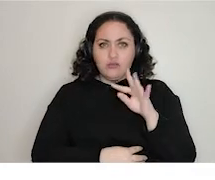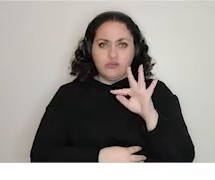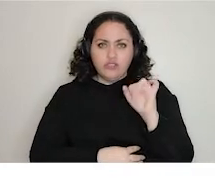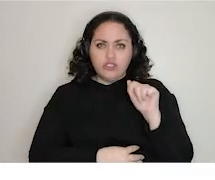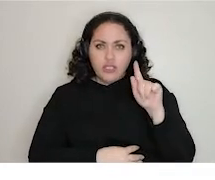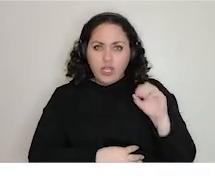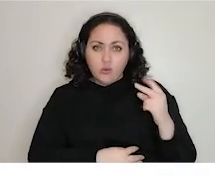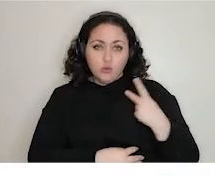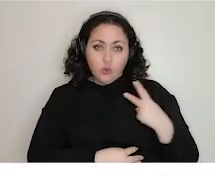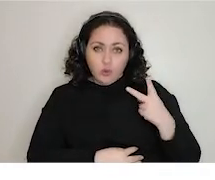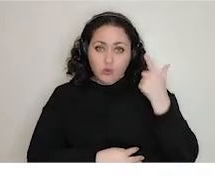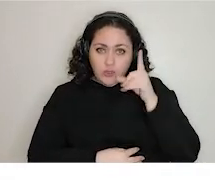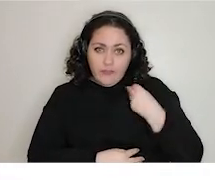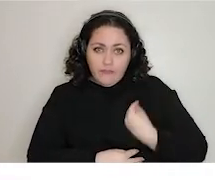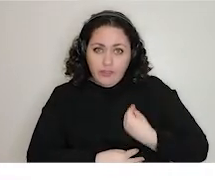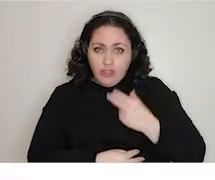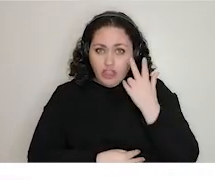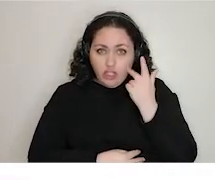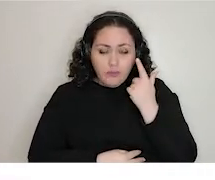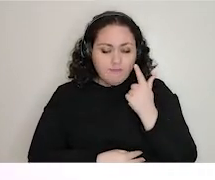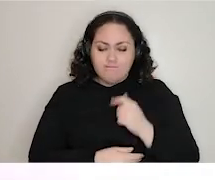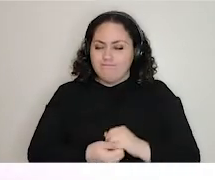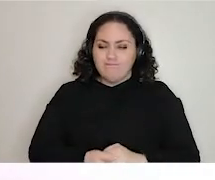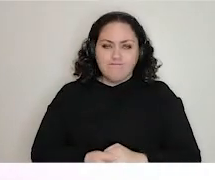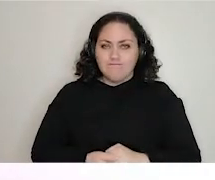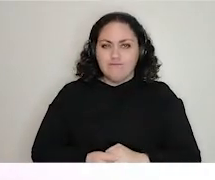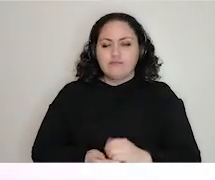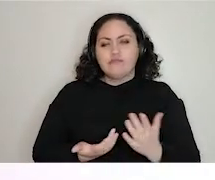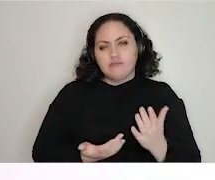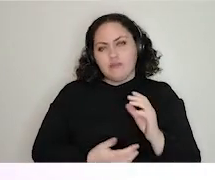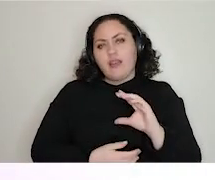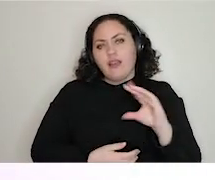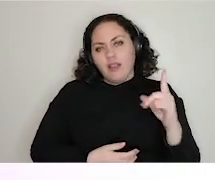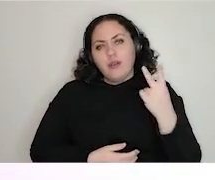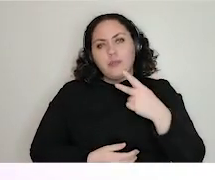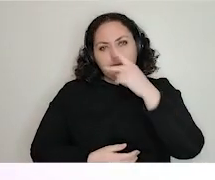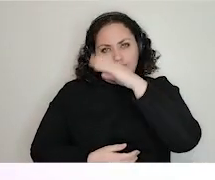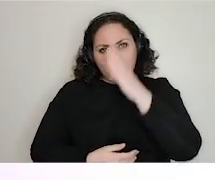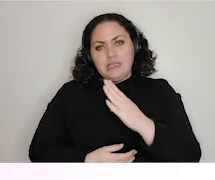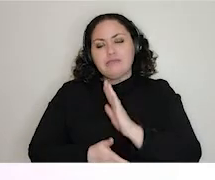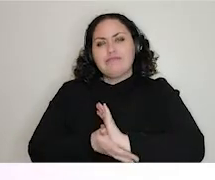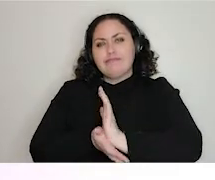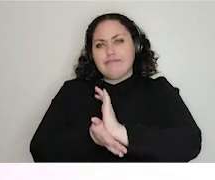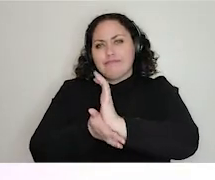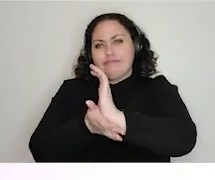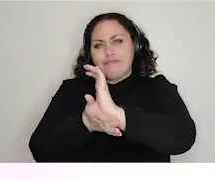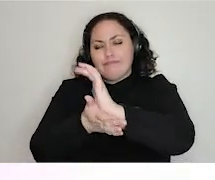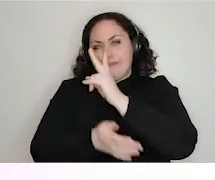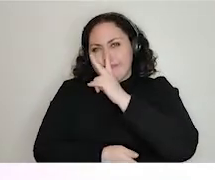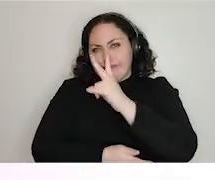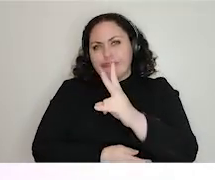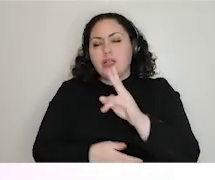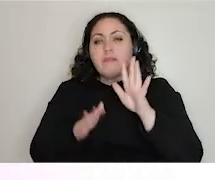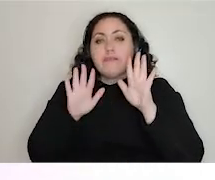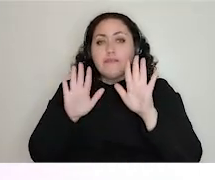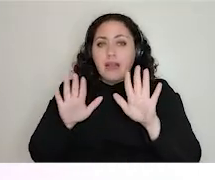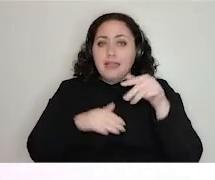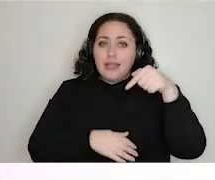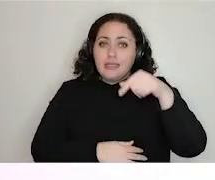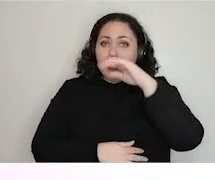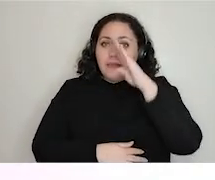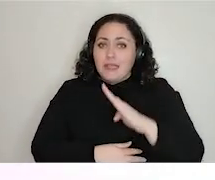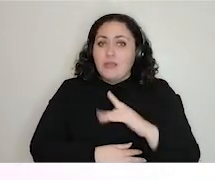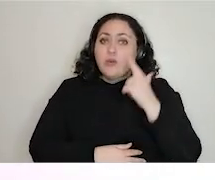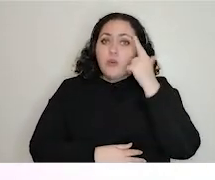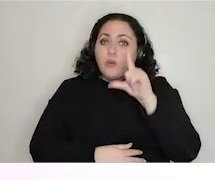eu ou o Thiago, a gente não conseguiria existir de maneira tranquila. Claro, o Brasil acaba sendo um país que assassina muito, nos mata demais, mas